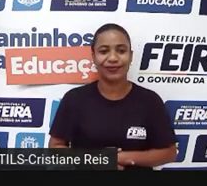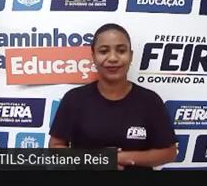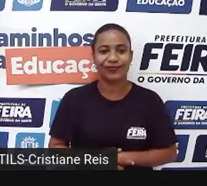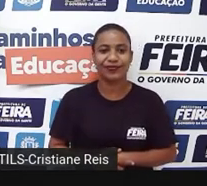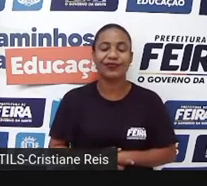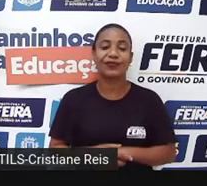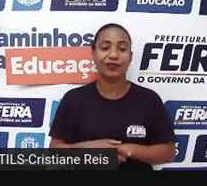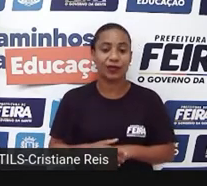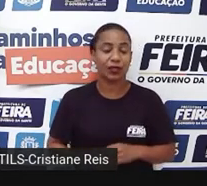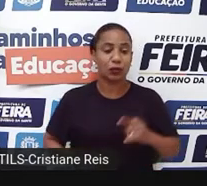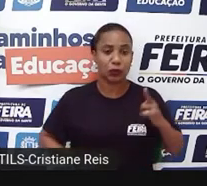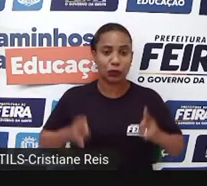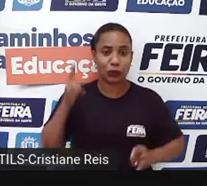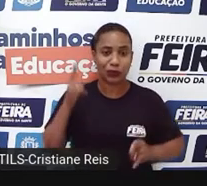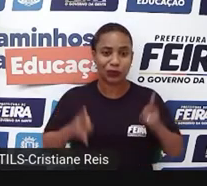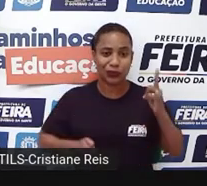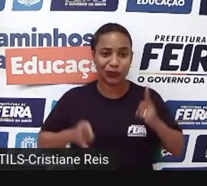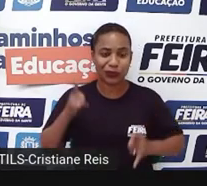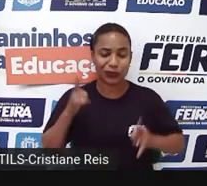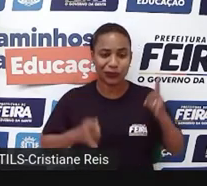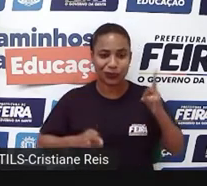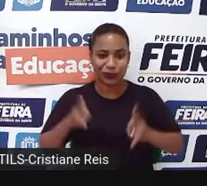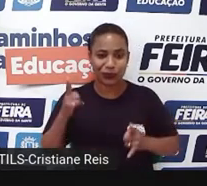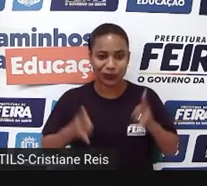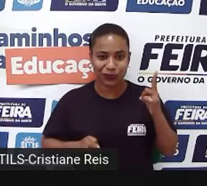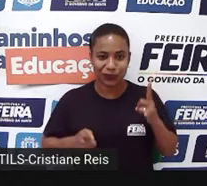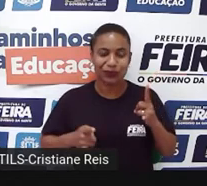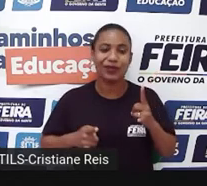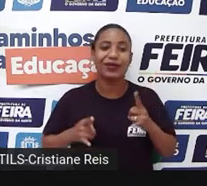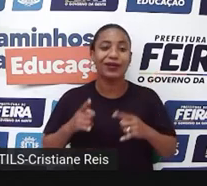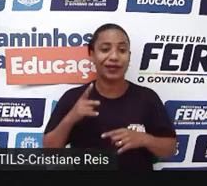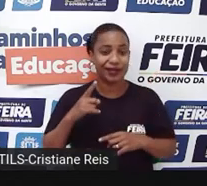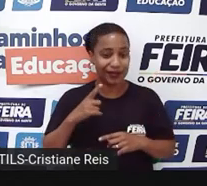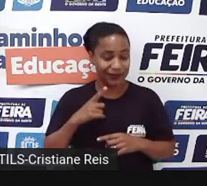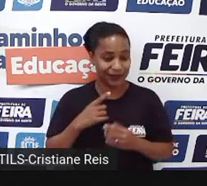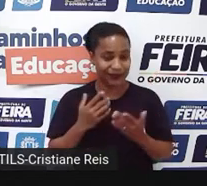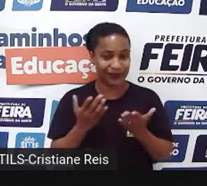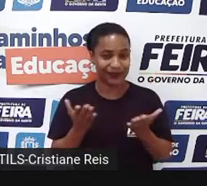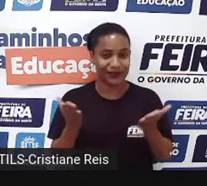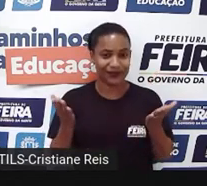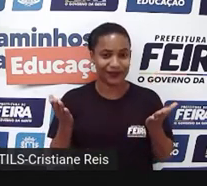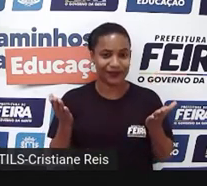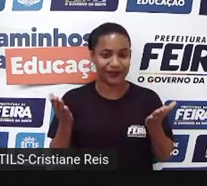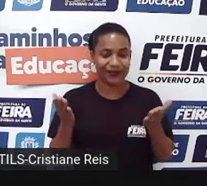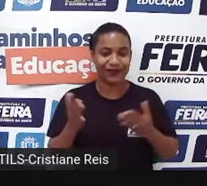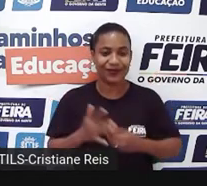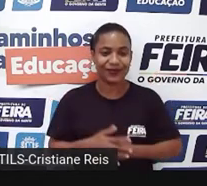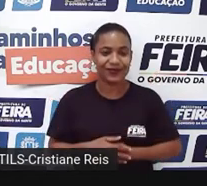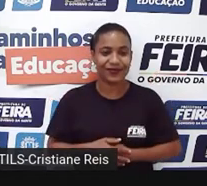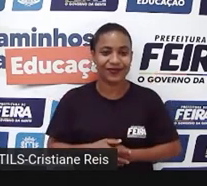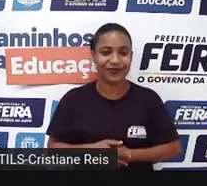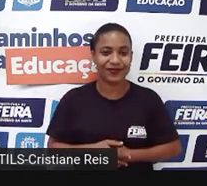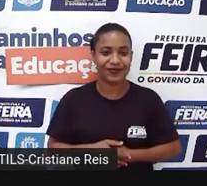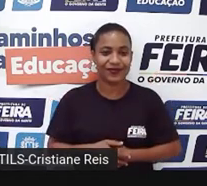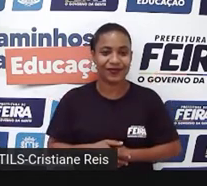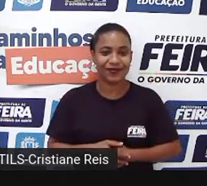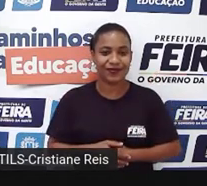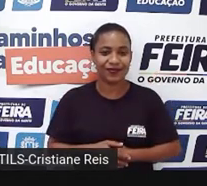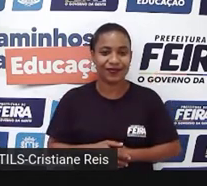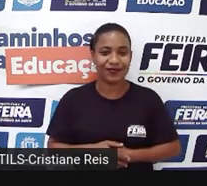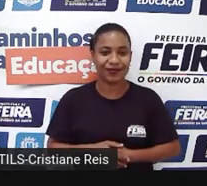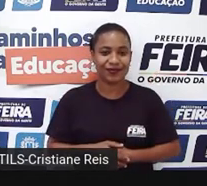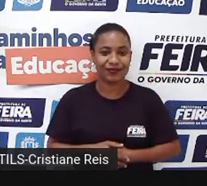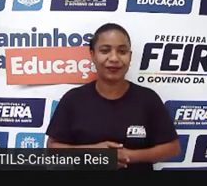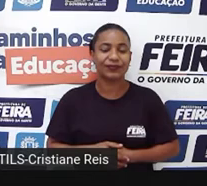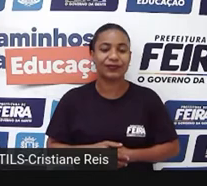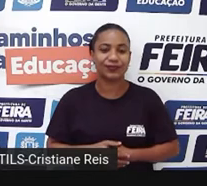Transformers Rise of the Beasts will be released in the United States on June 9,